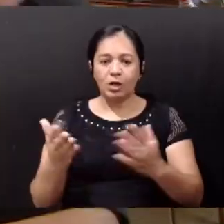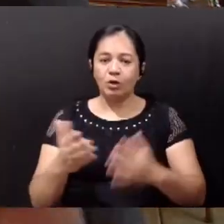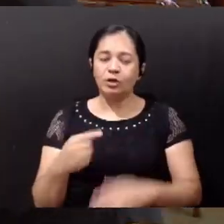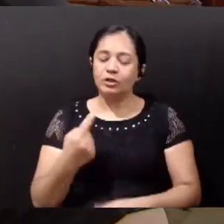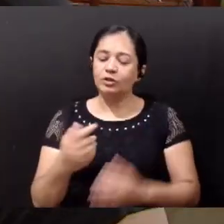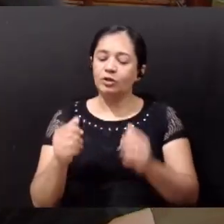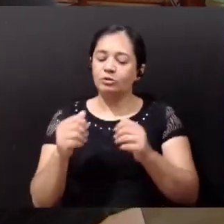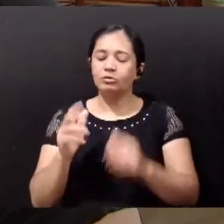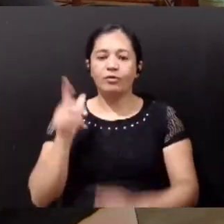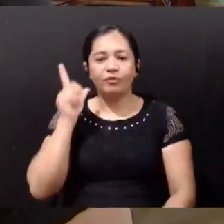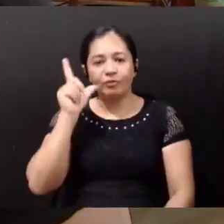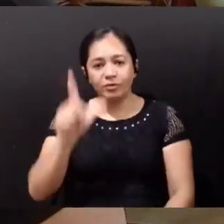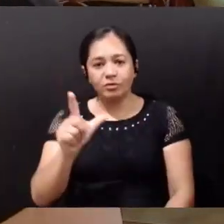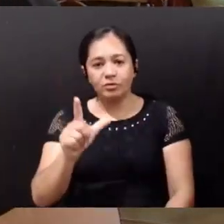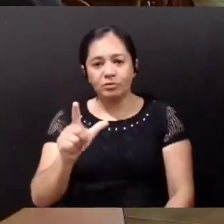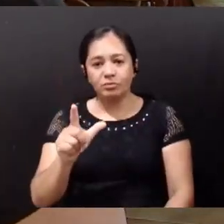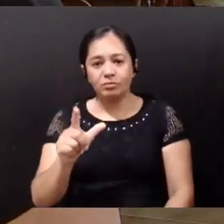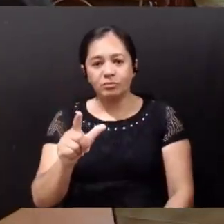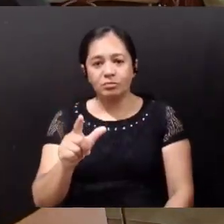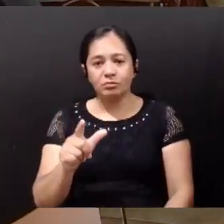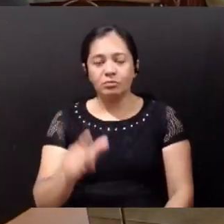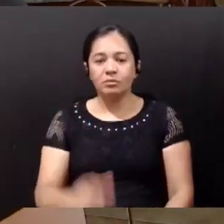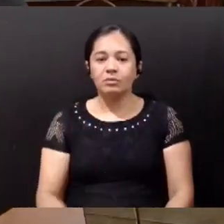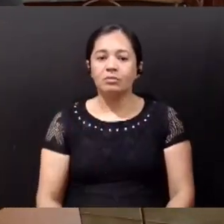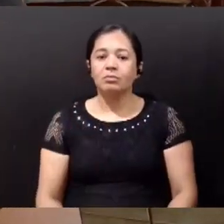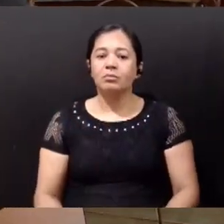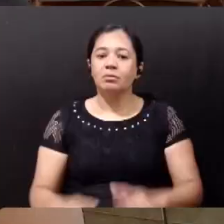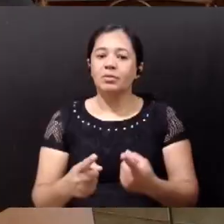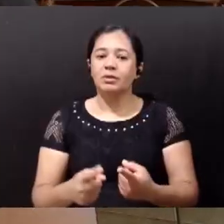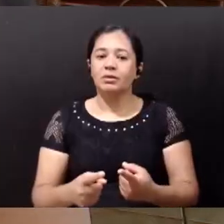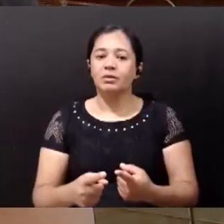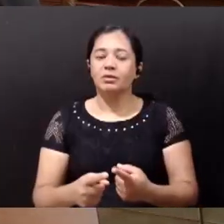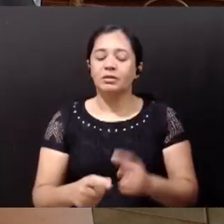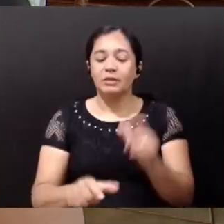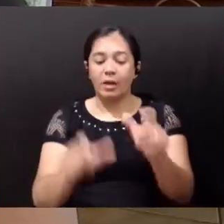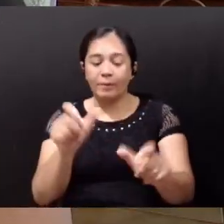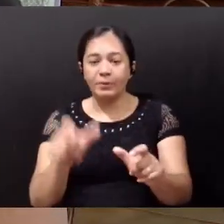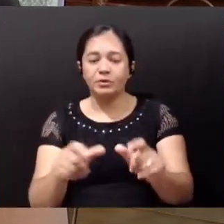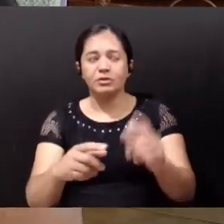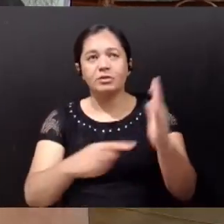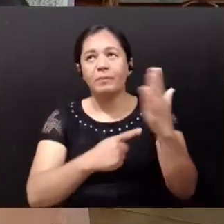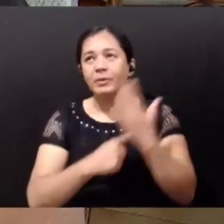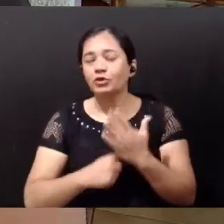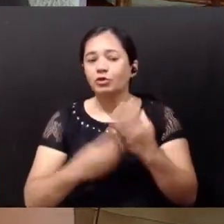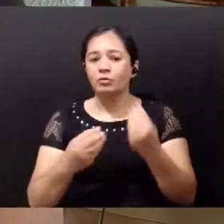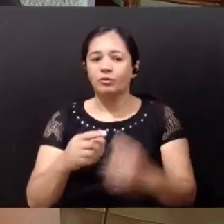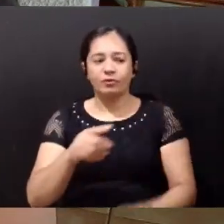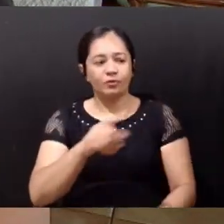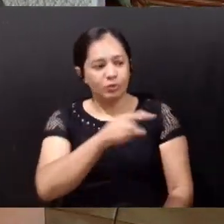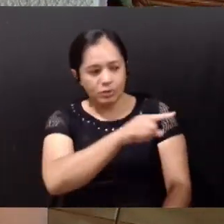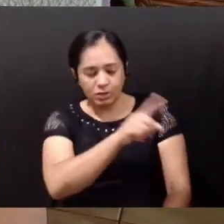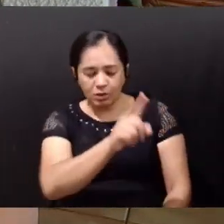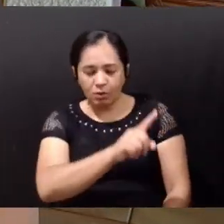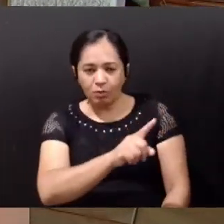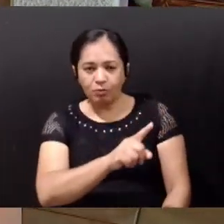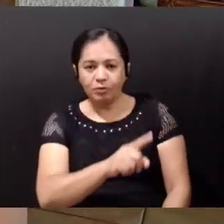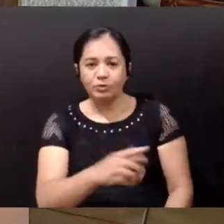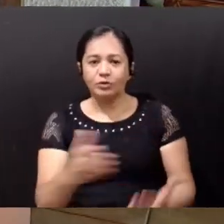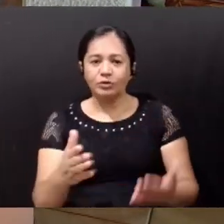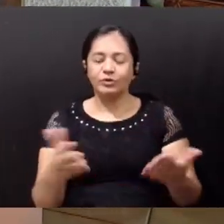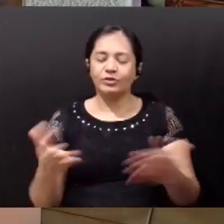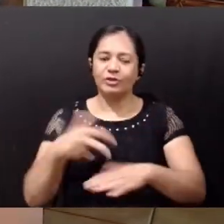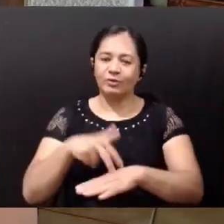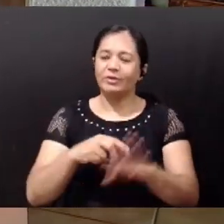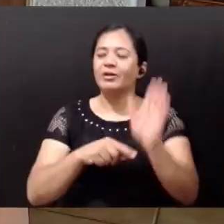poderia ser um deles também, né? Mas teve muitas pessoas que me ajudaram a falar, não, você não vai ser. E hoje em dia eu estou aqui ajudando,